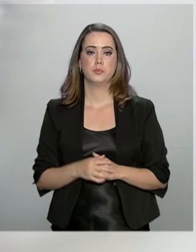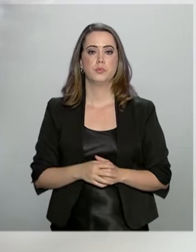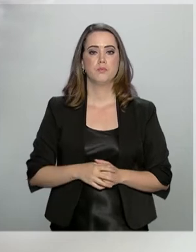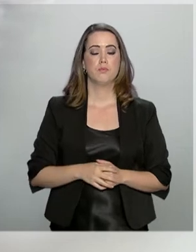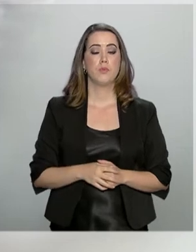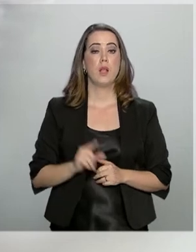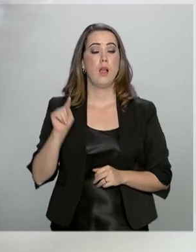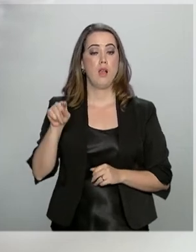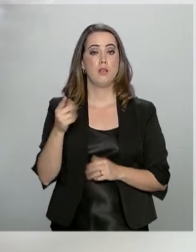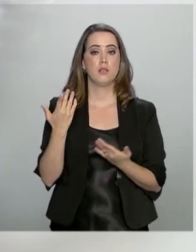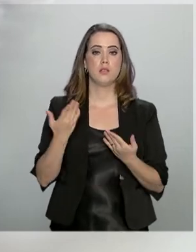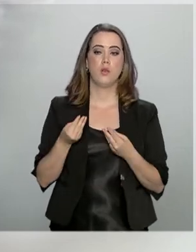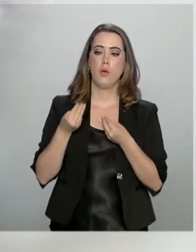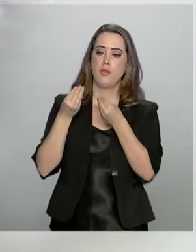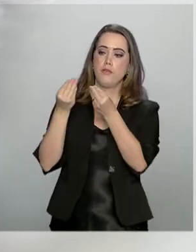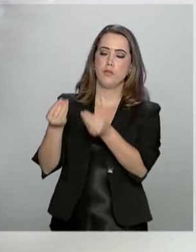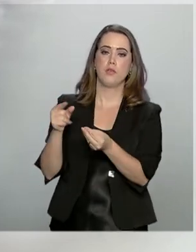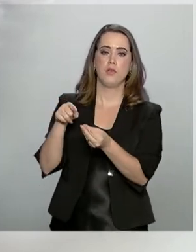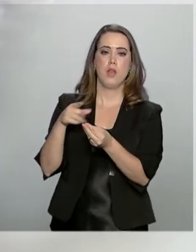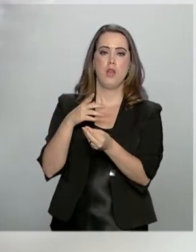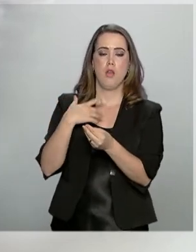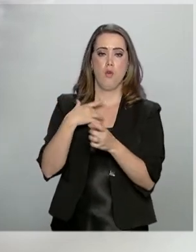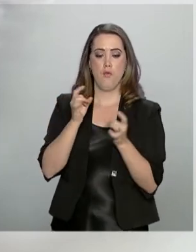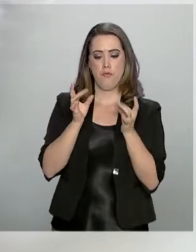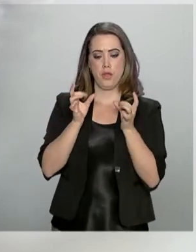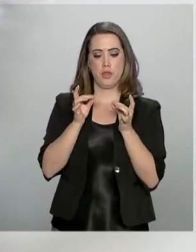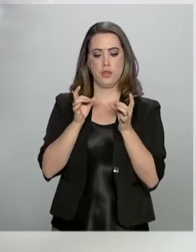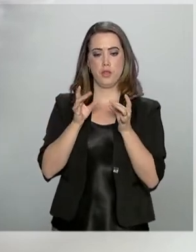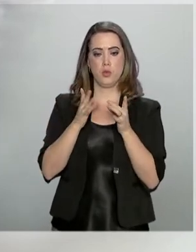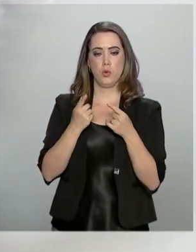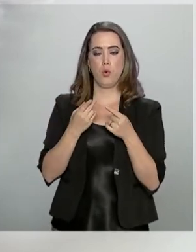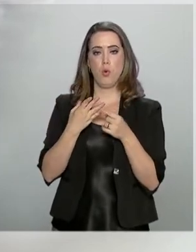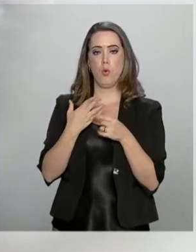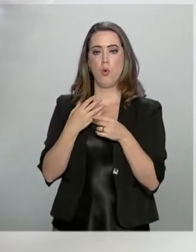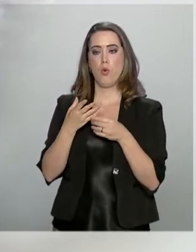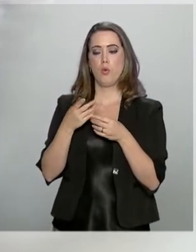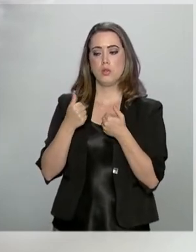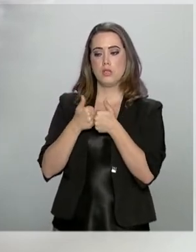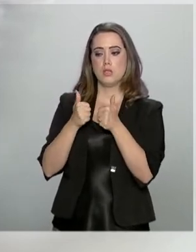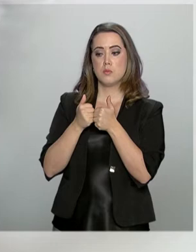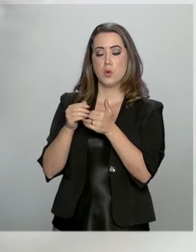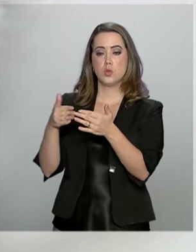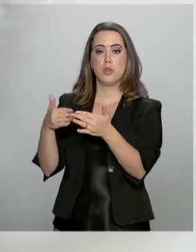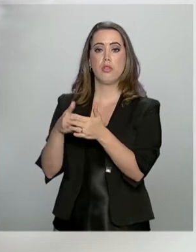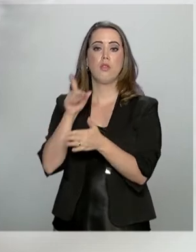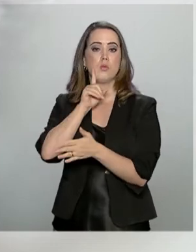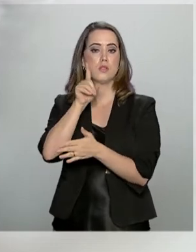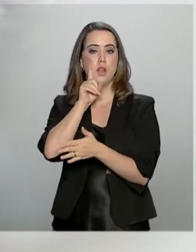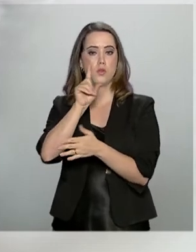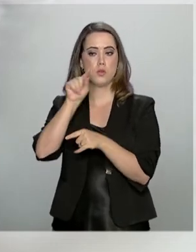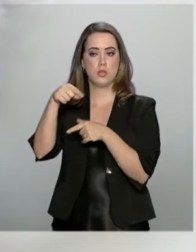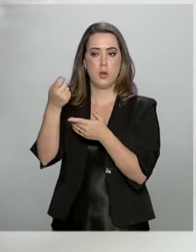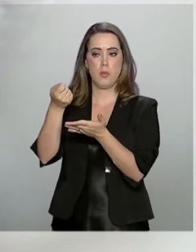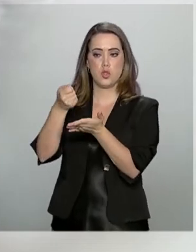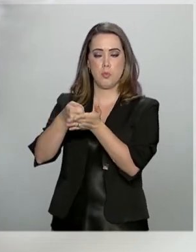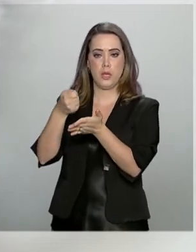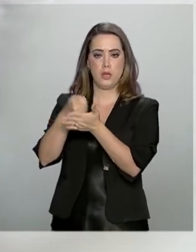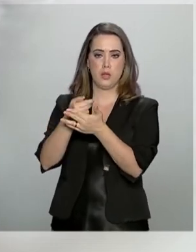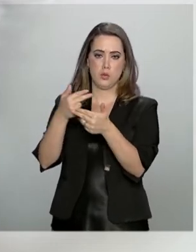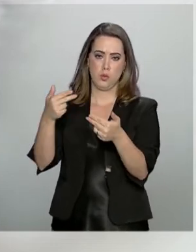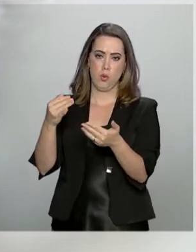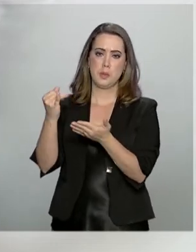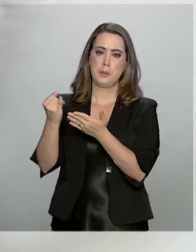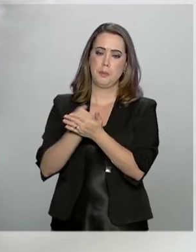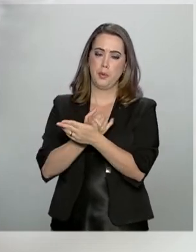A mercadoria será enviada pelo vendedor ao armazém americano. Após o pagamento dos impostos e serviços,